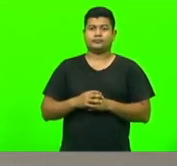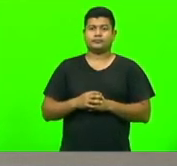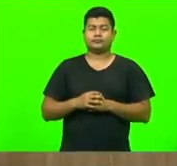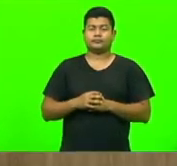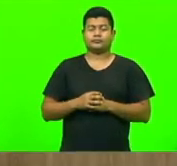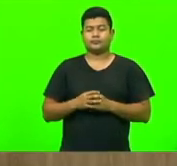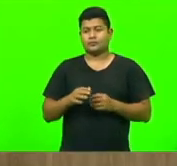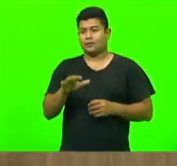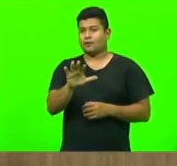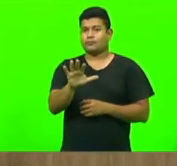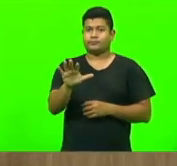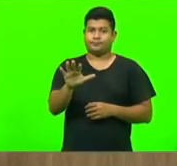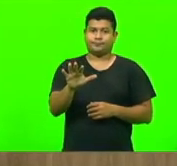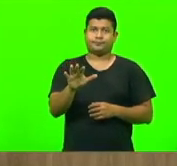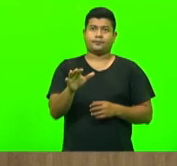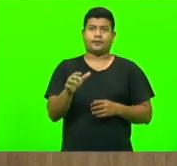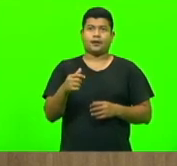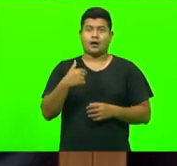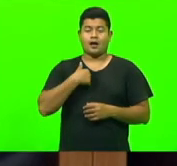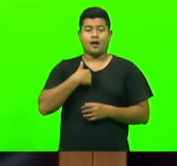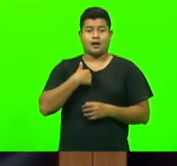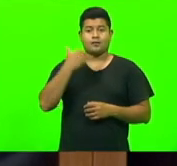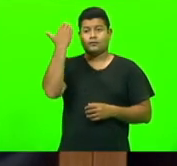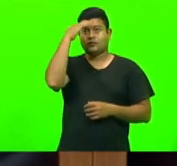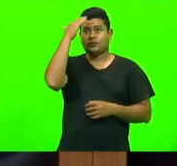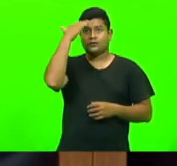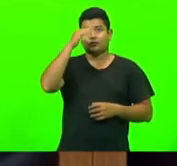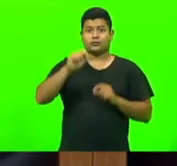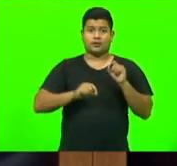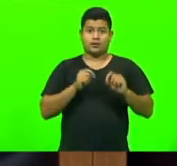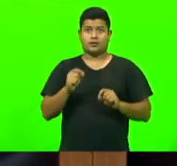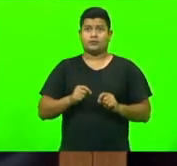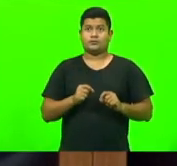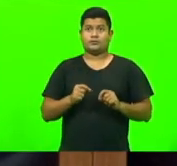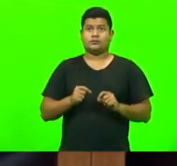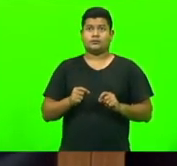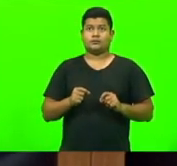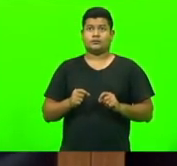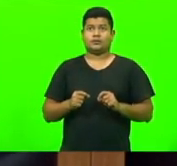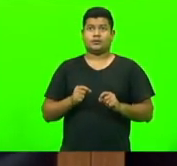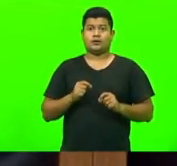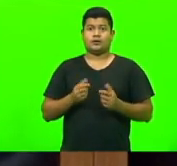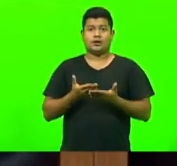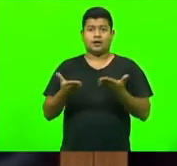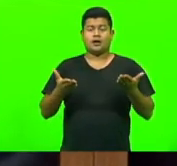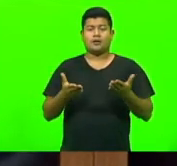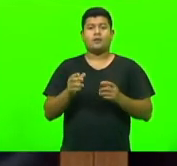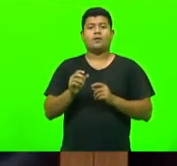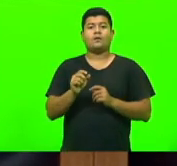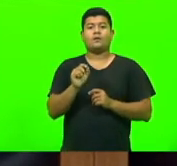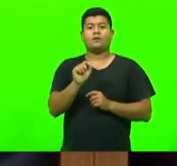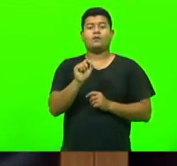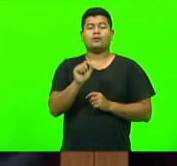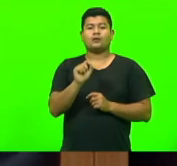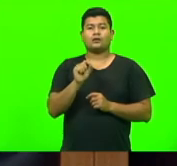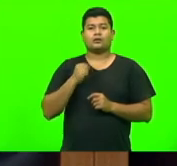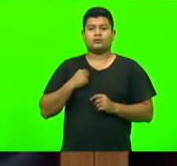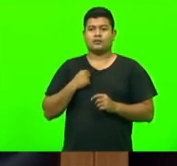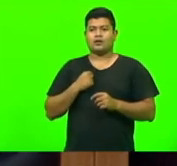Companheiros, eu entendo assim, que ninguém está cerceando a liberdade individual de